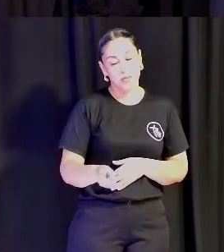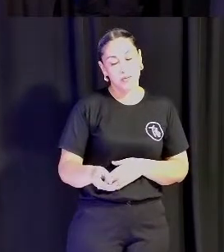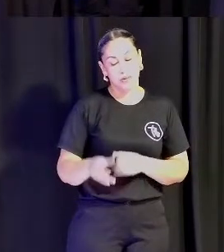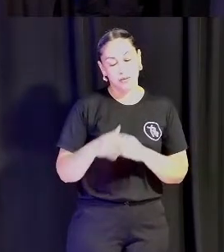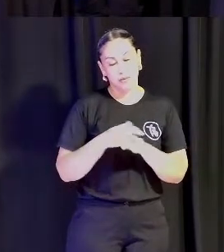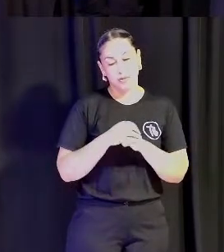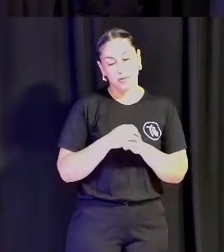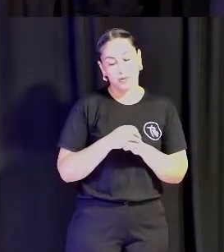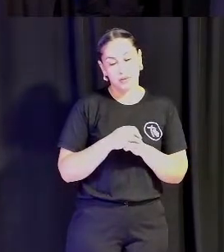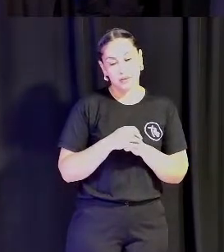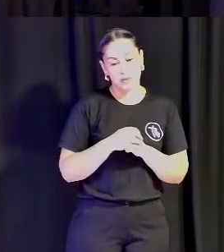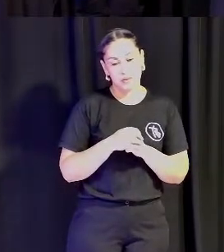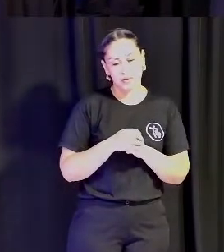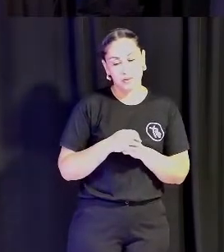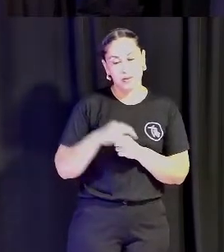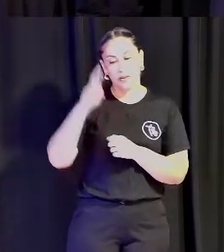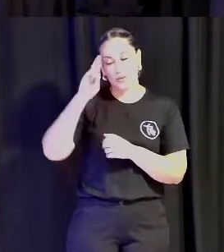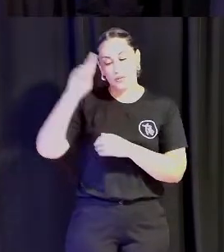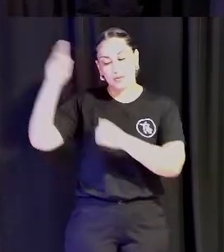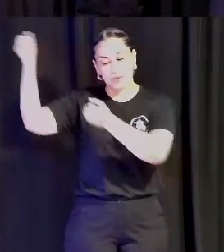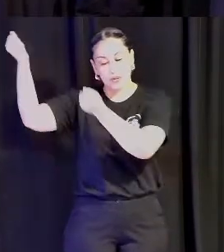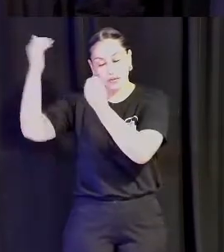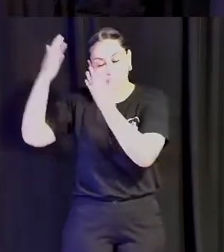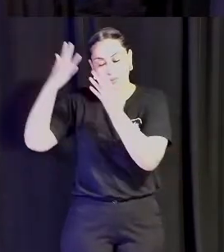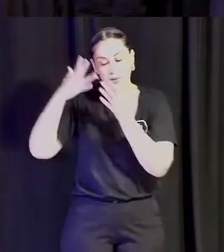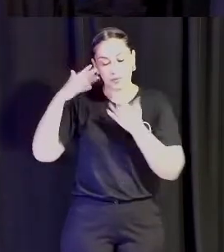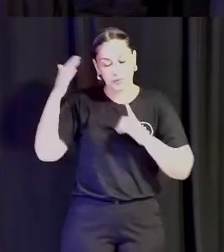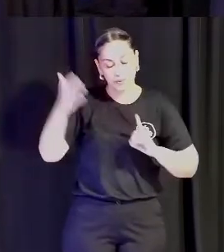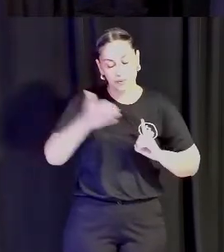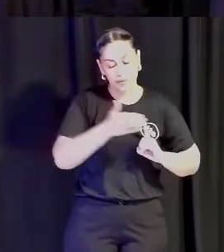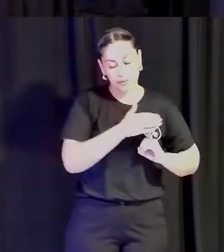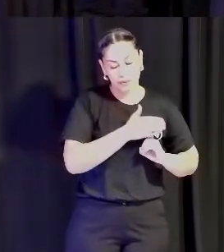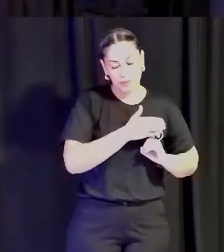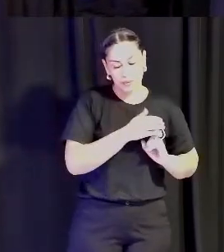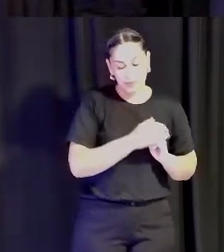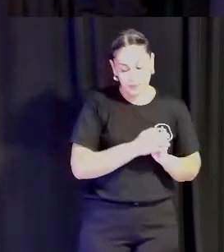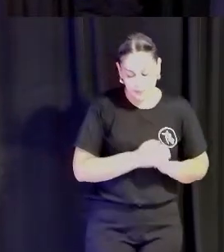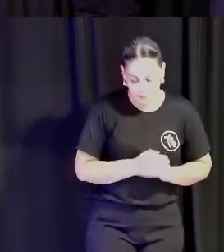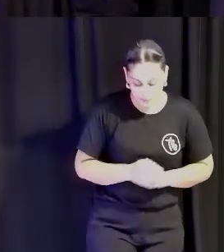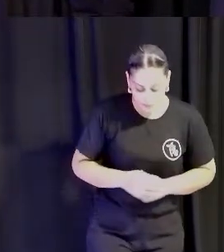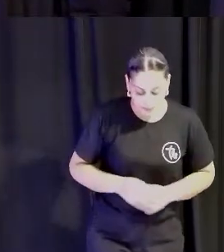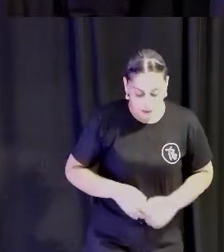Amém, amém. Que o Senhor te abençoe e te guarde.